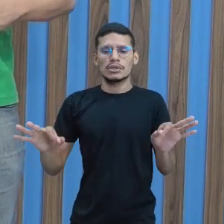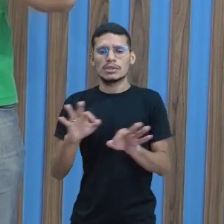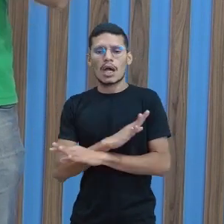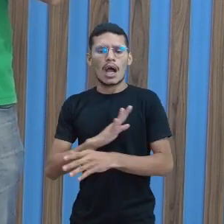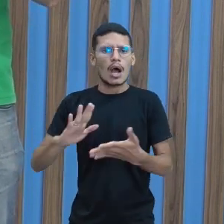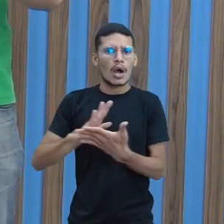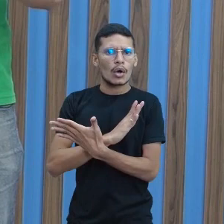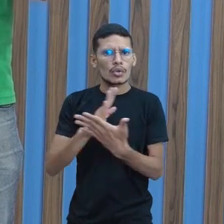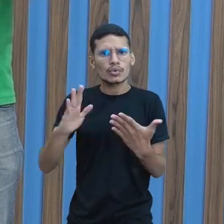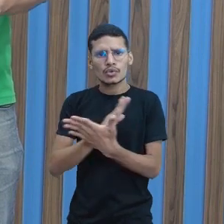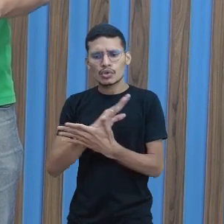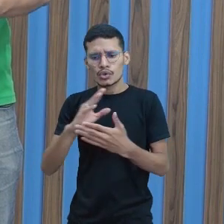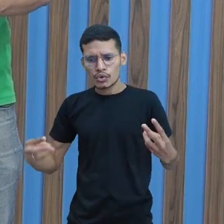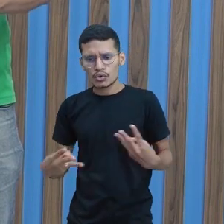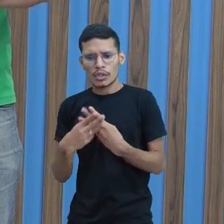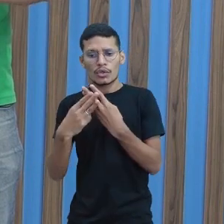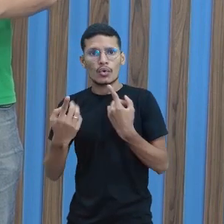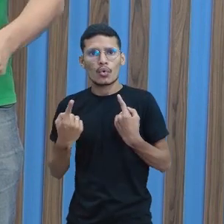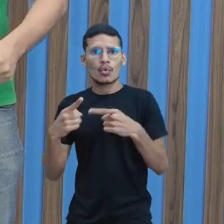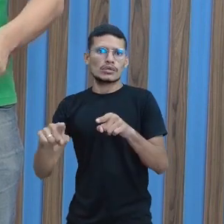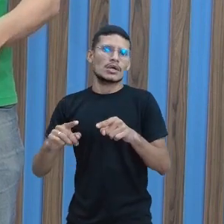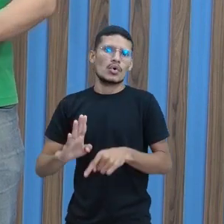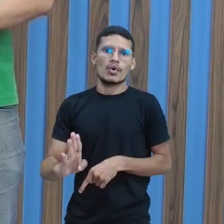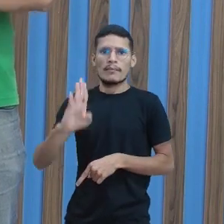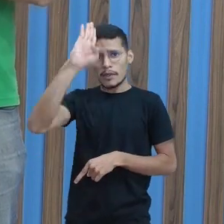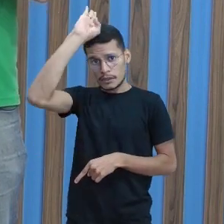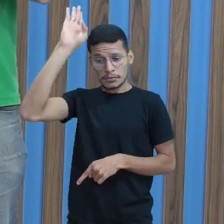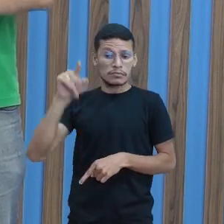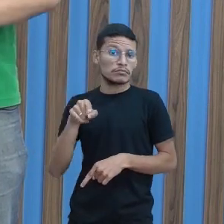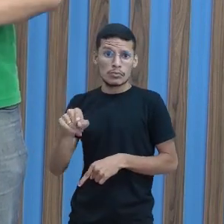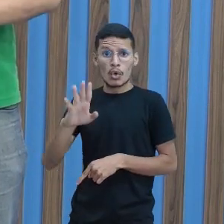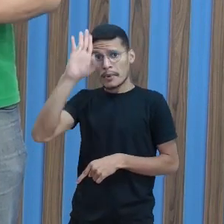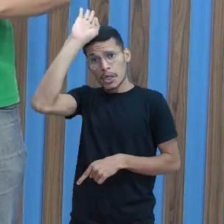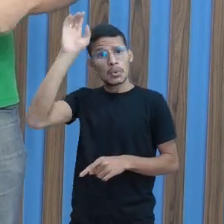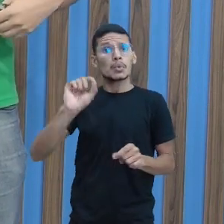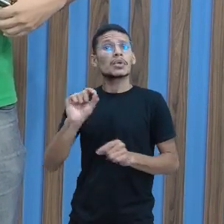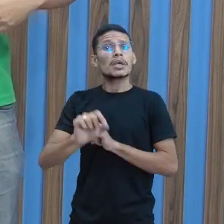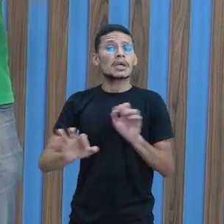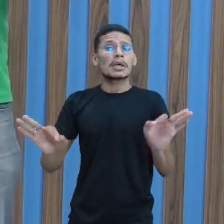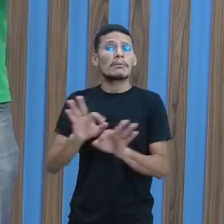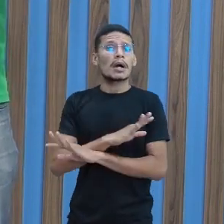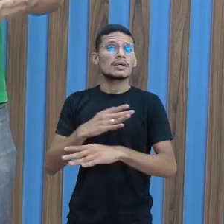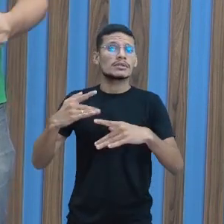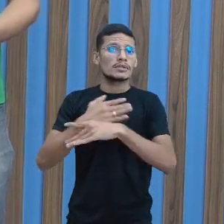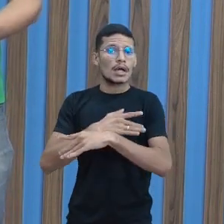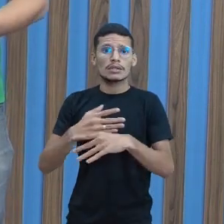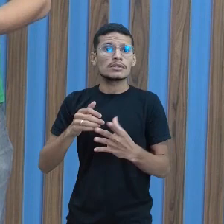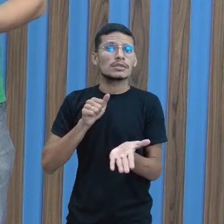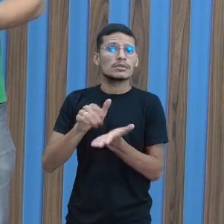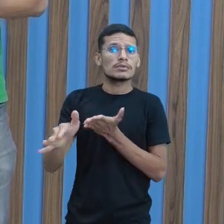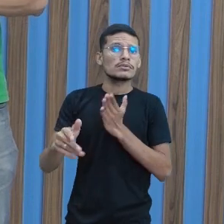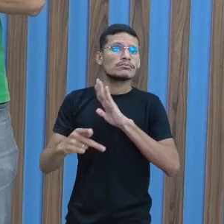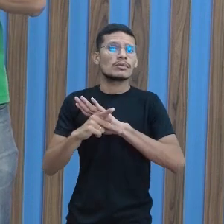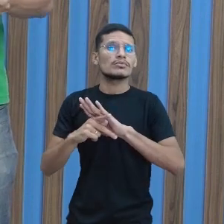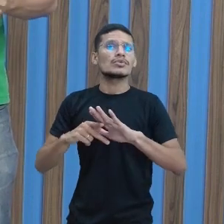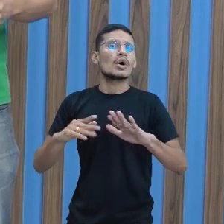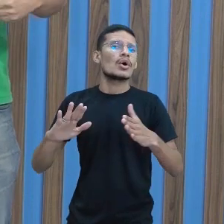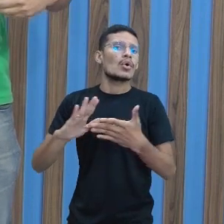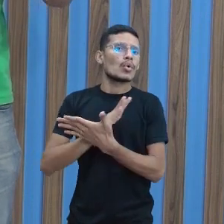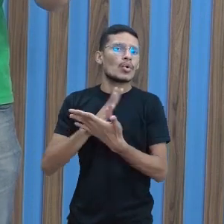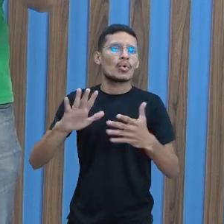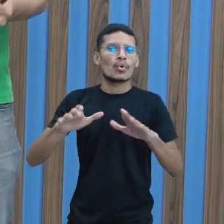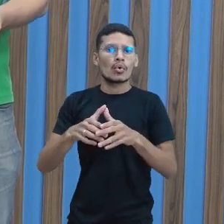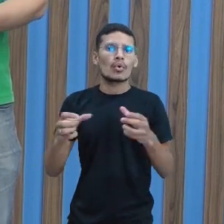levantes dos judeus contra os romanos simplesmente acabaram com a cidade e expulsaram, né, grande parte da